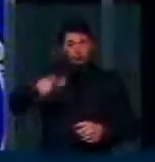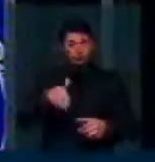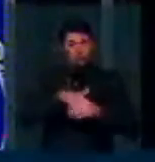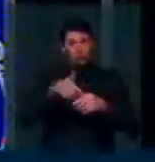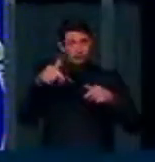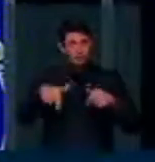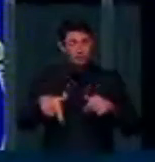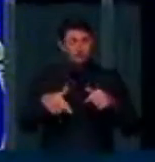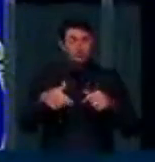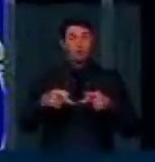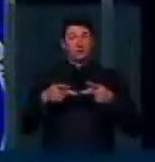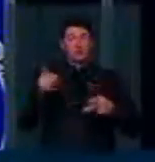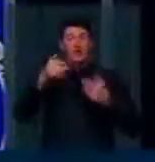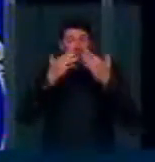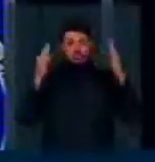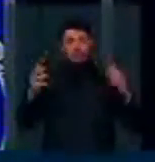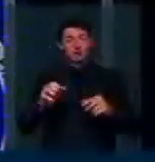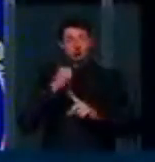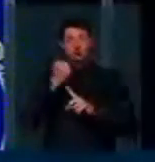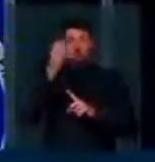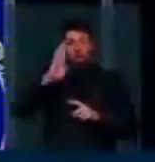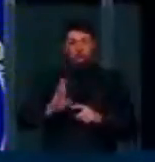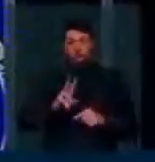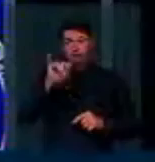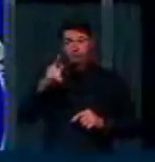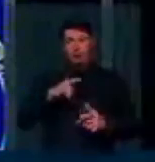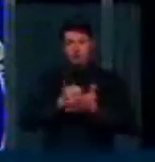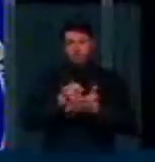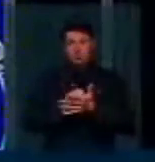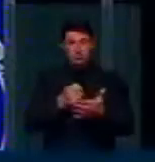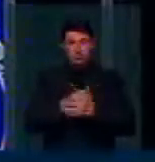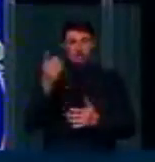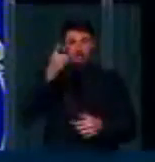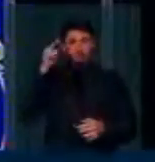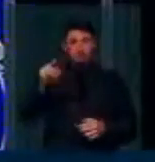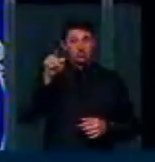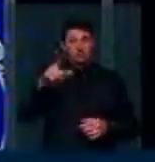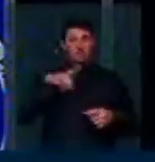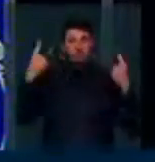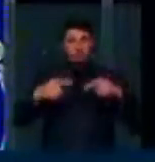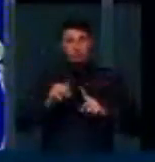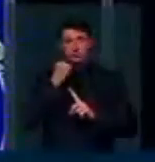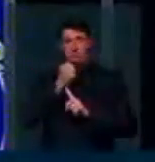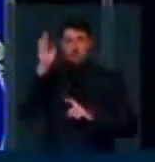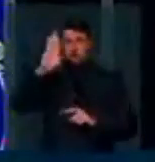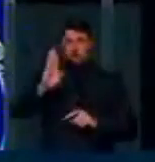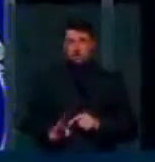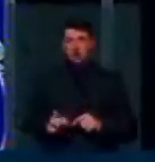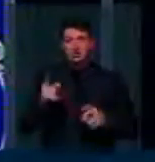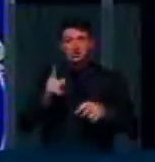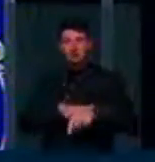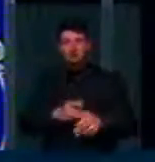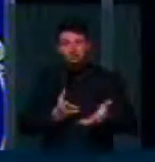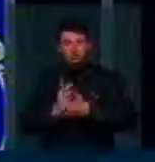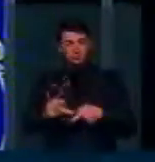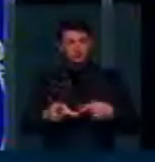aberto e que a sociedade brasileira se haverá a cobrar os deputados que estiveram contra a sociedade brasileira na aprovação de um